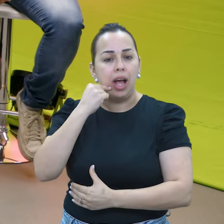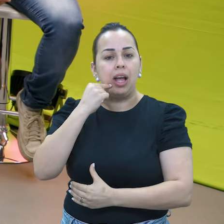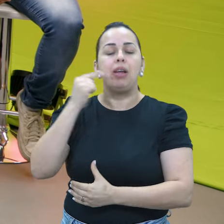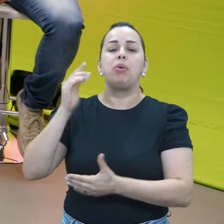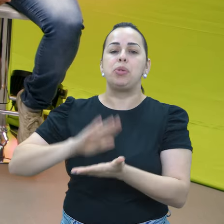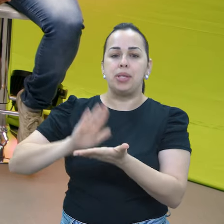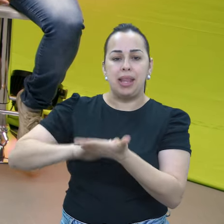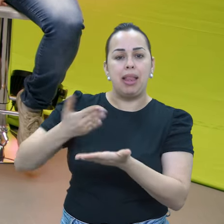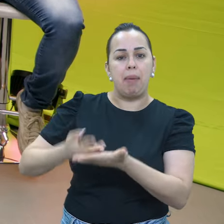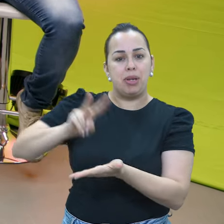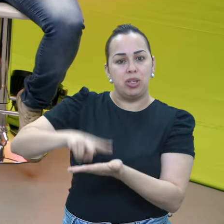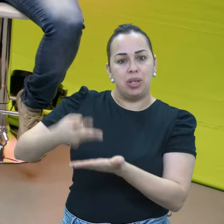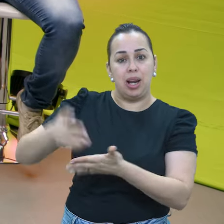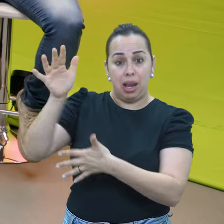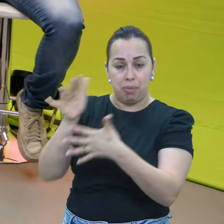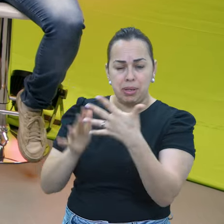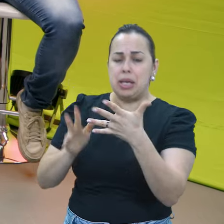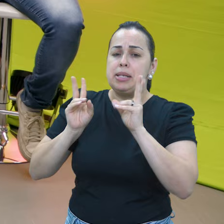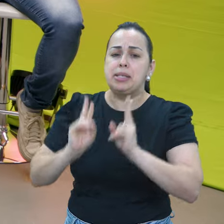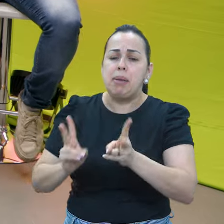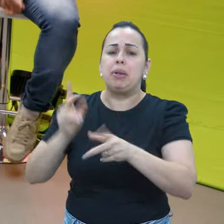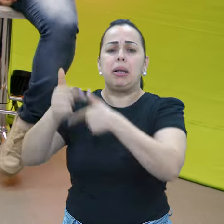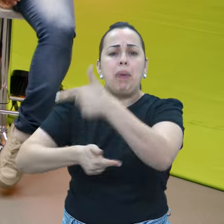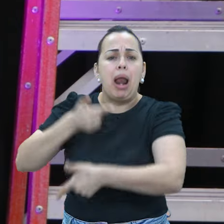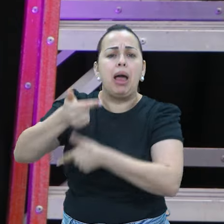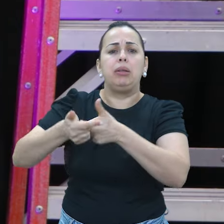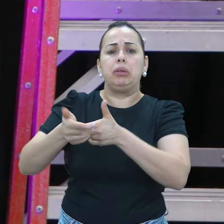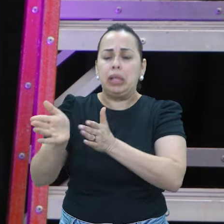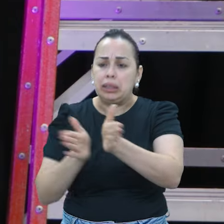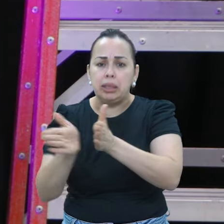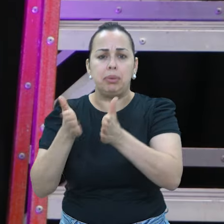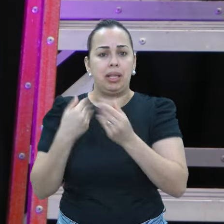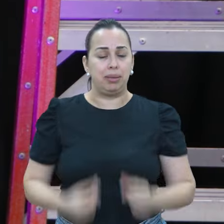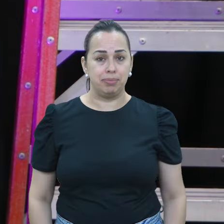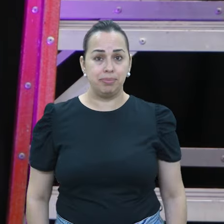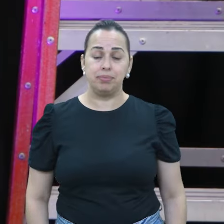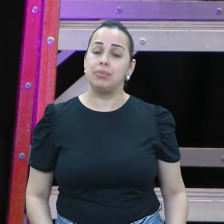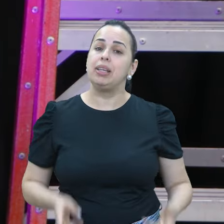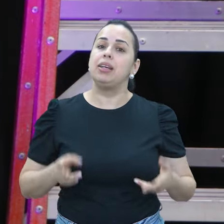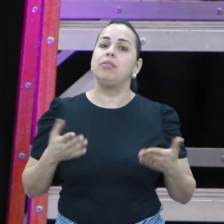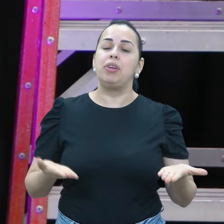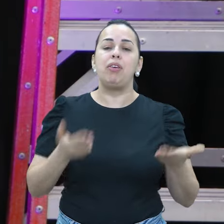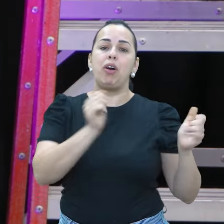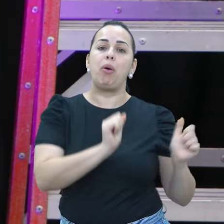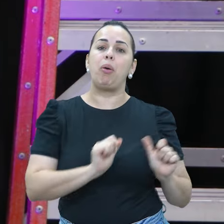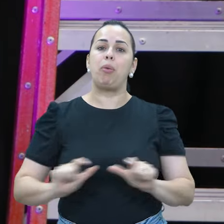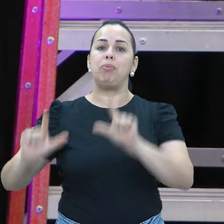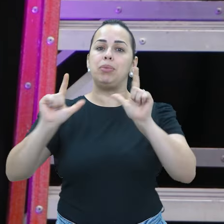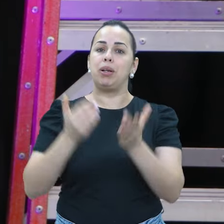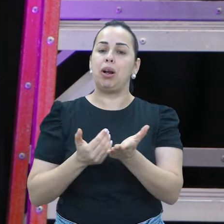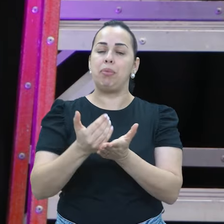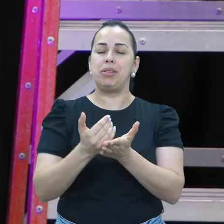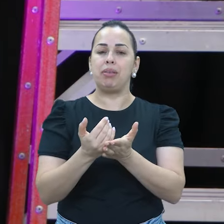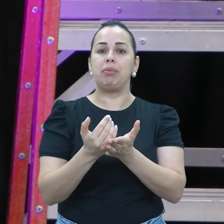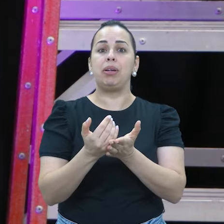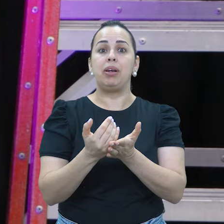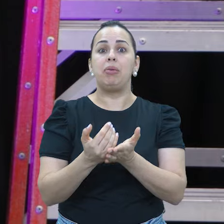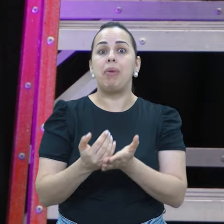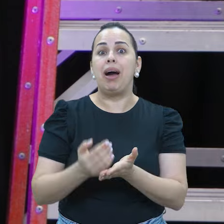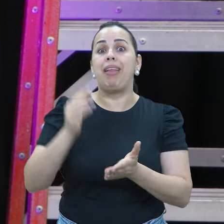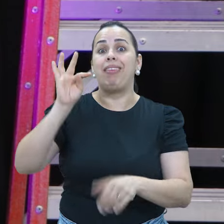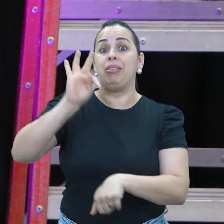estão sempre aqui fazendo um trabalho impecável. Muito obrigado. E vamos começar o programa falando de uma técnica milenar,